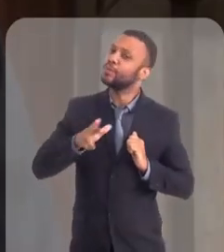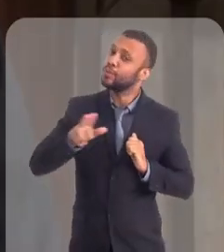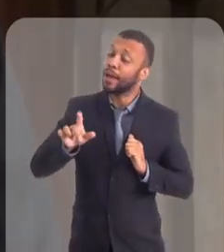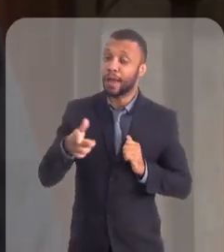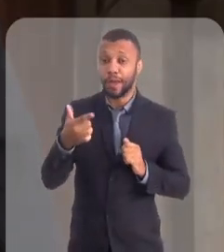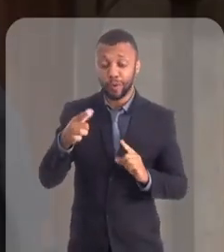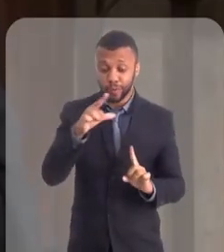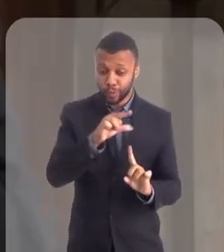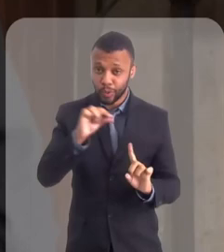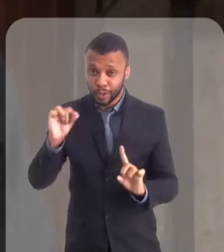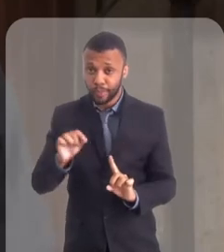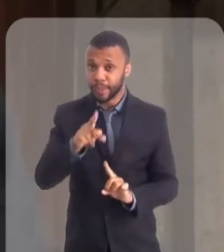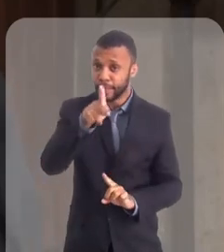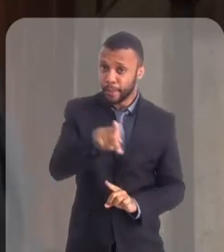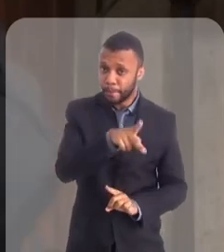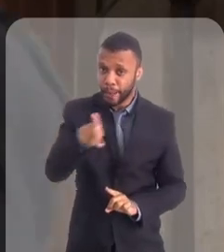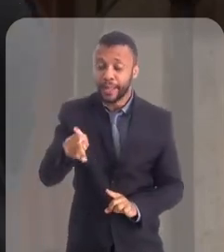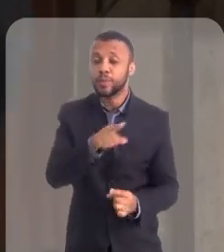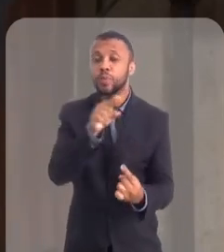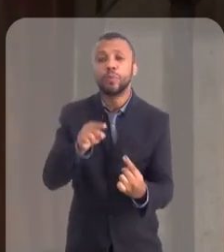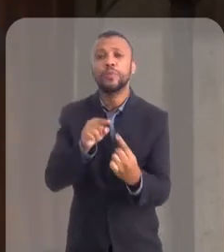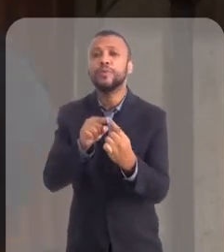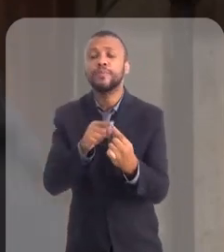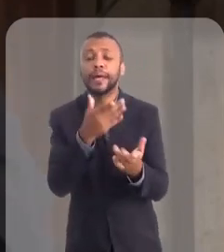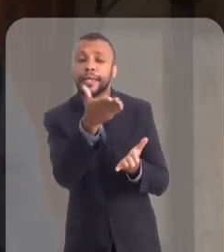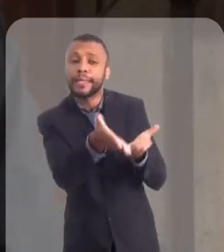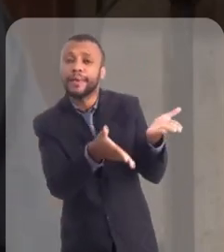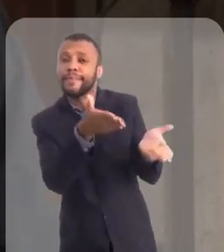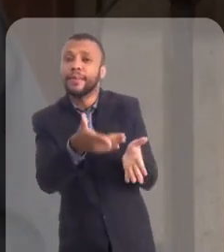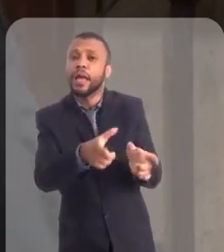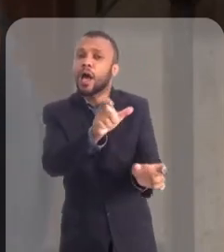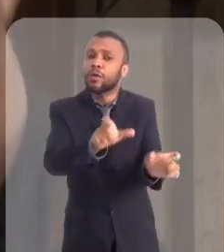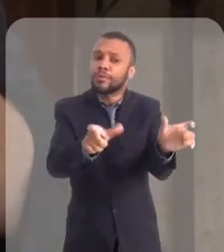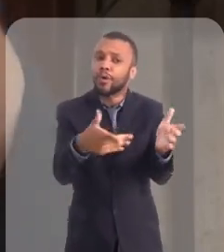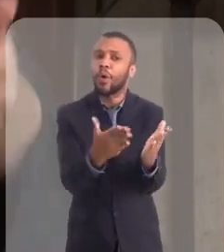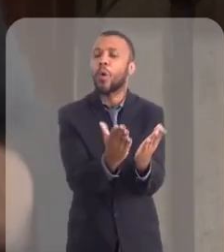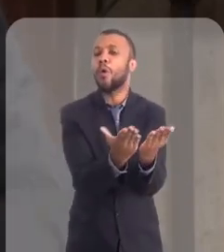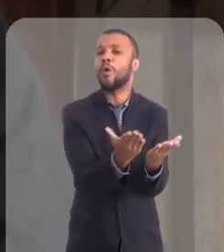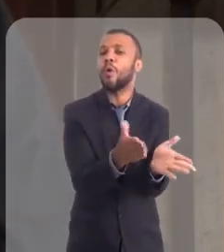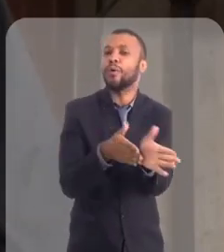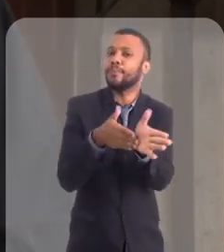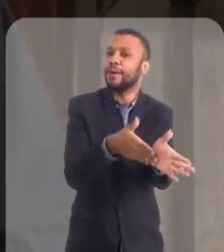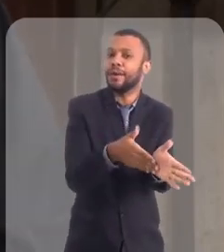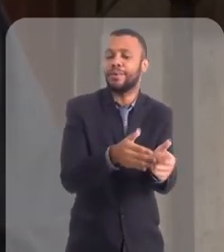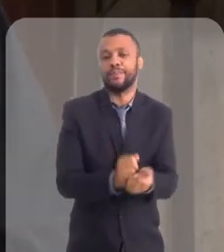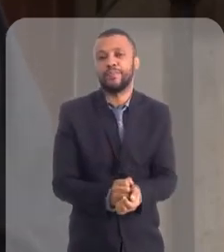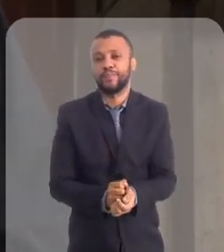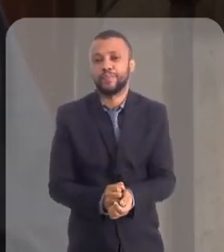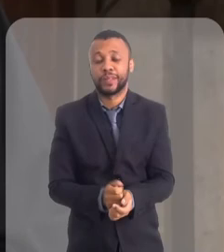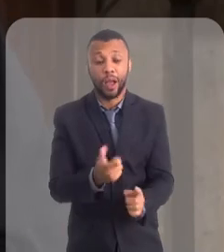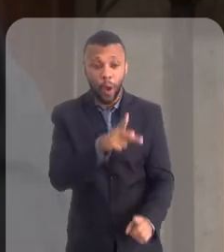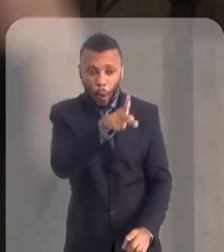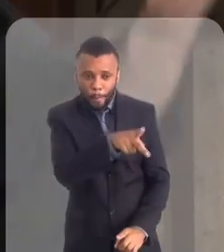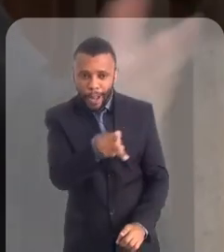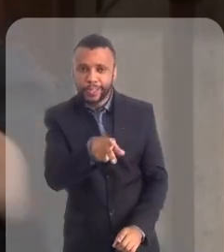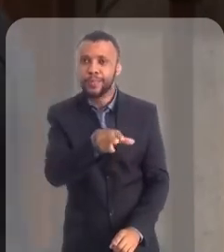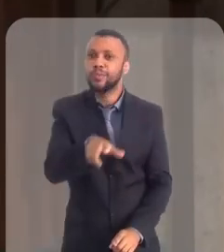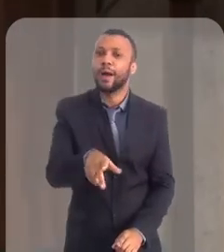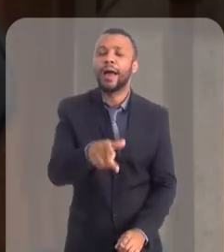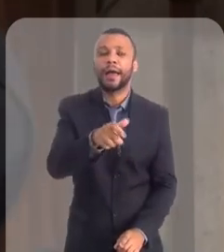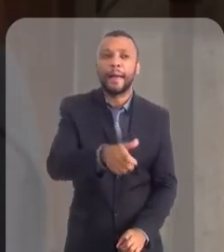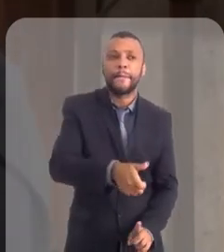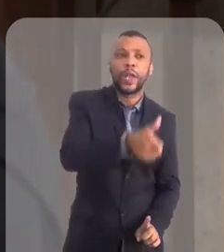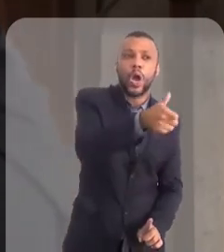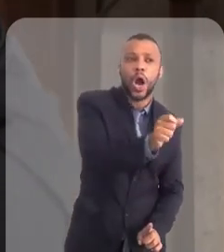casa. A gente é ordenado padre para servir aos irmãos e irmãs. É por eles e para eles que existe o padre. Não porque o